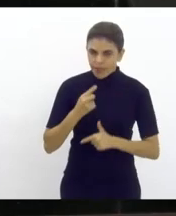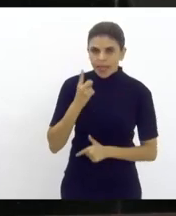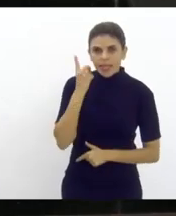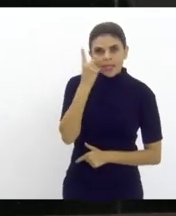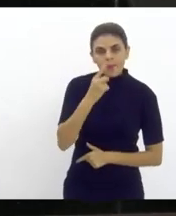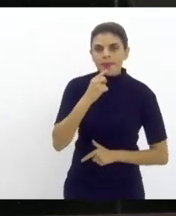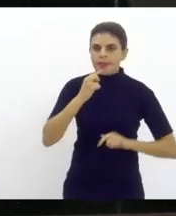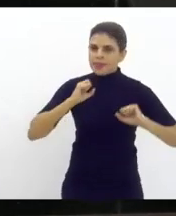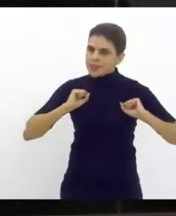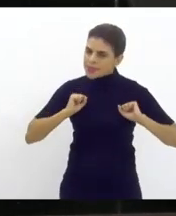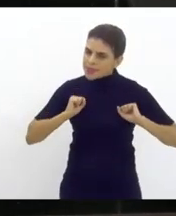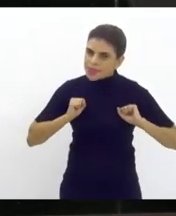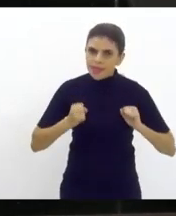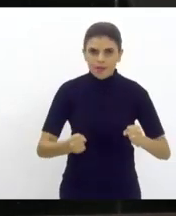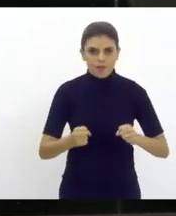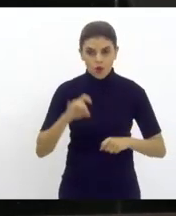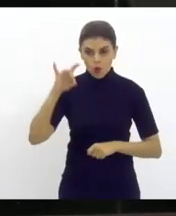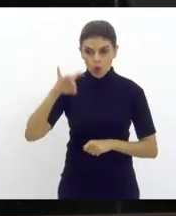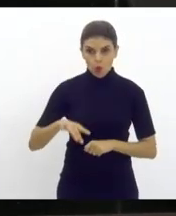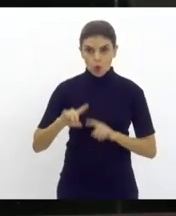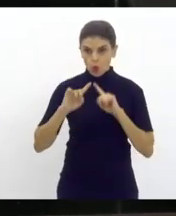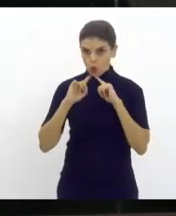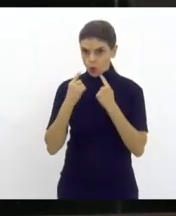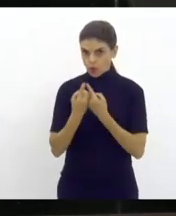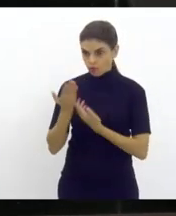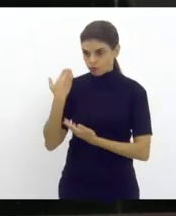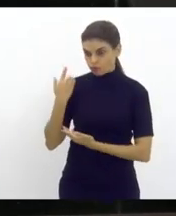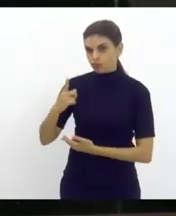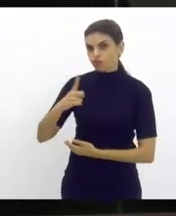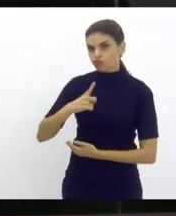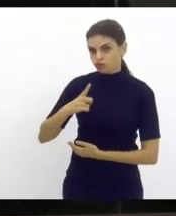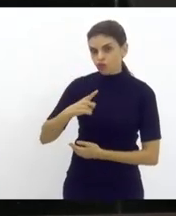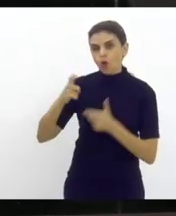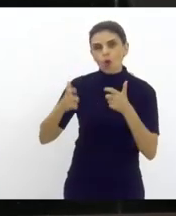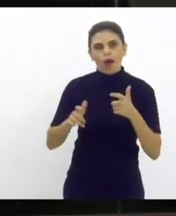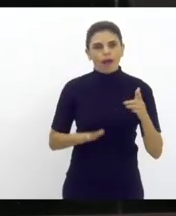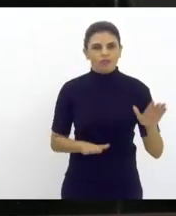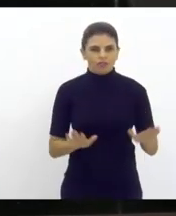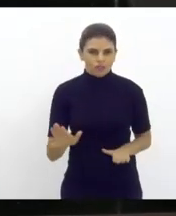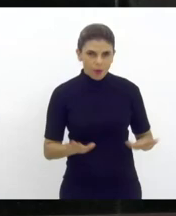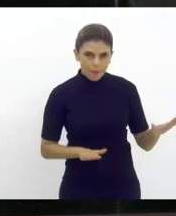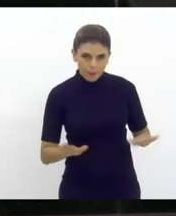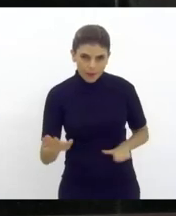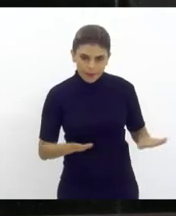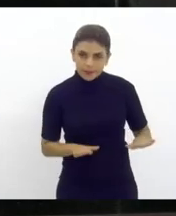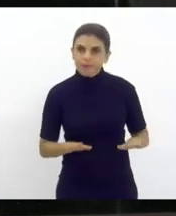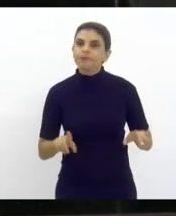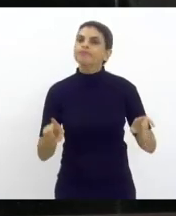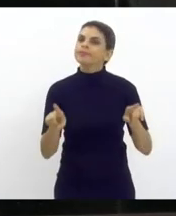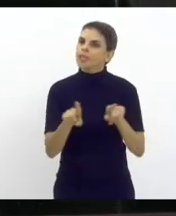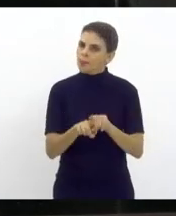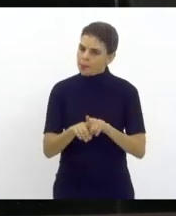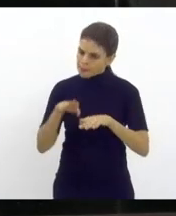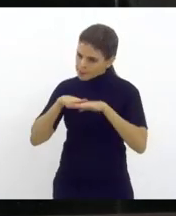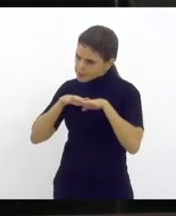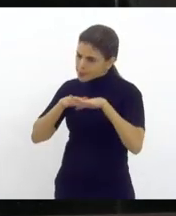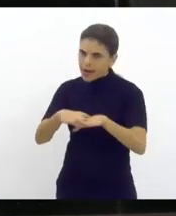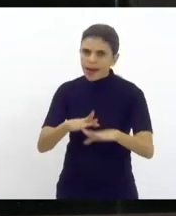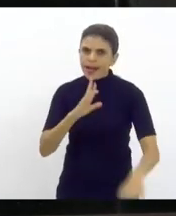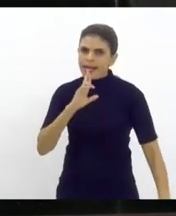e como falamos aqui na última audiência que nós tivemos aqui até falando de Jacarepaguá temos que dar a resposta